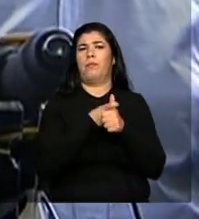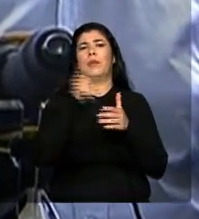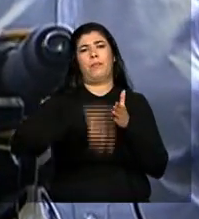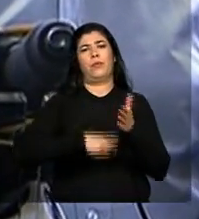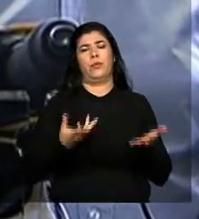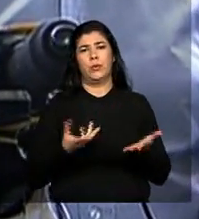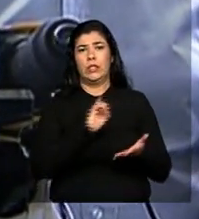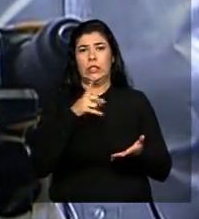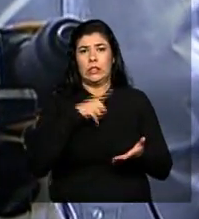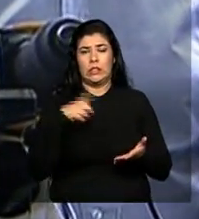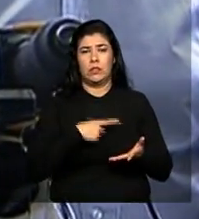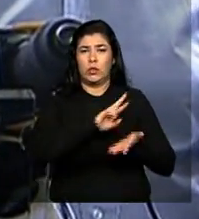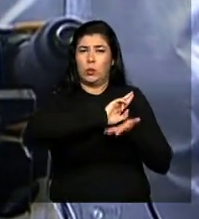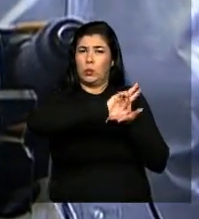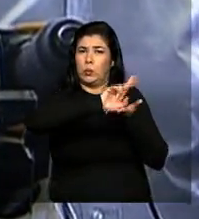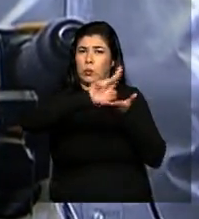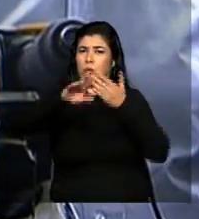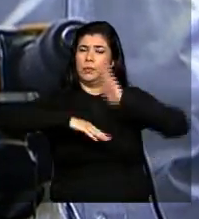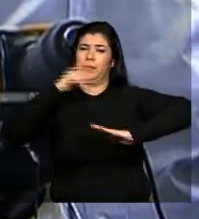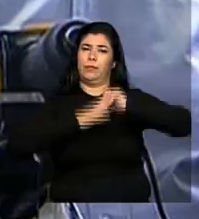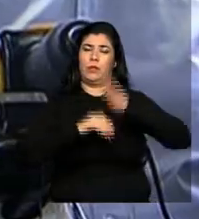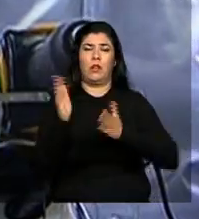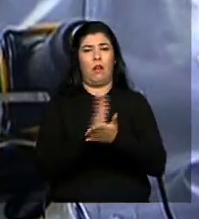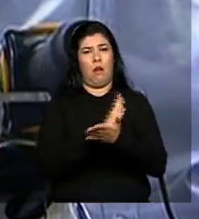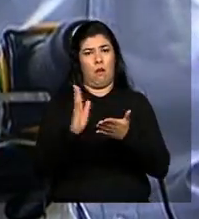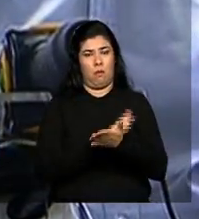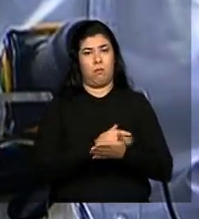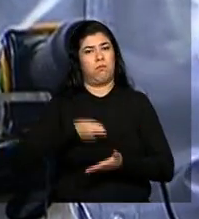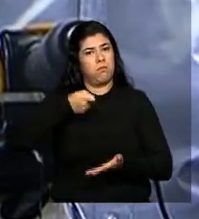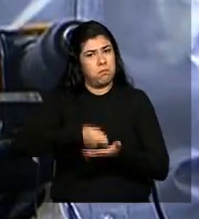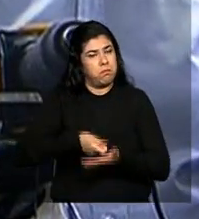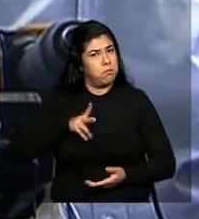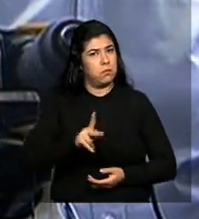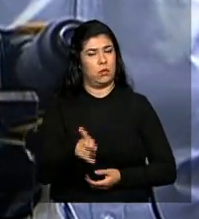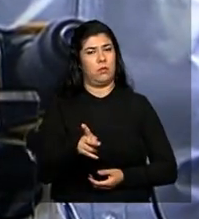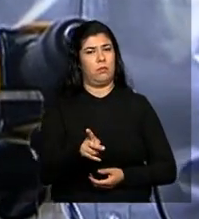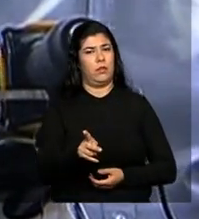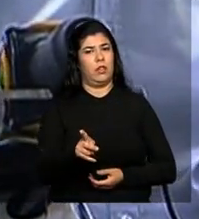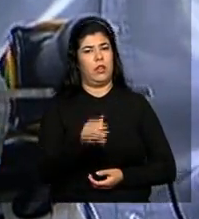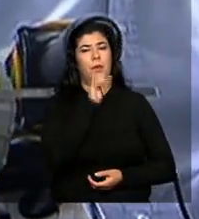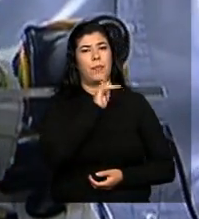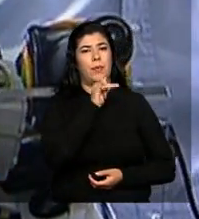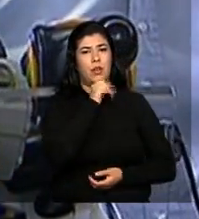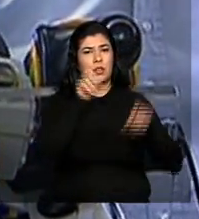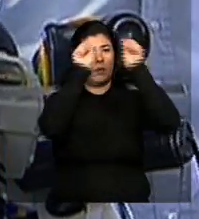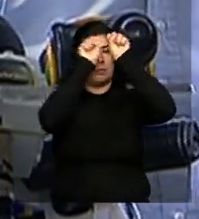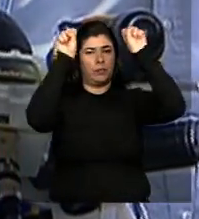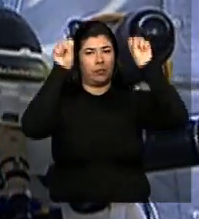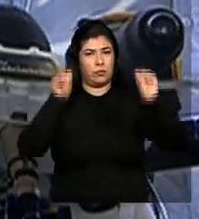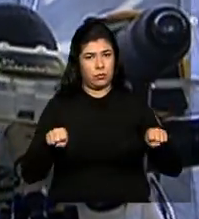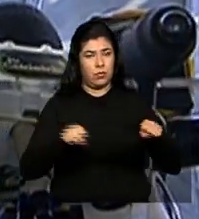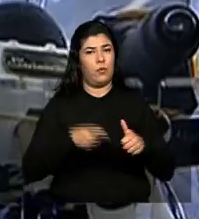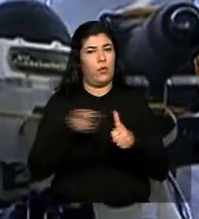Nós fizemos uma série de medidas, algumas que vão ser permanentes. Ou seja, a estrutura da tributação vai